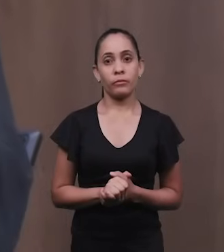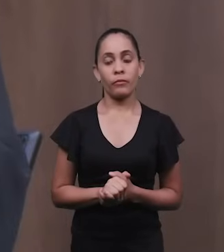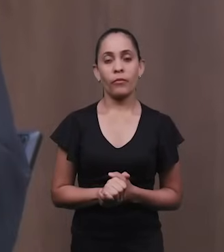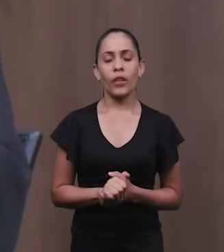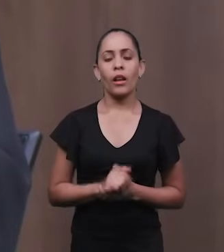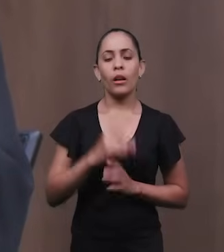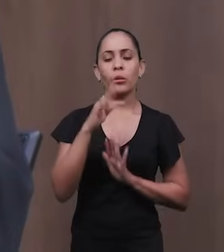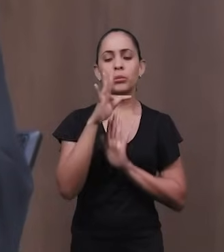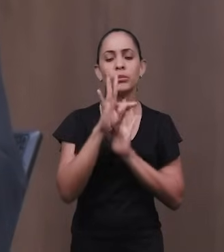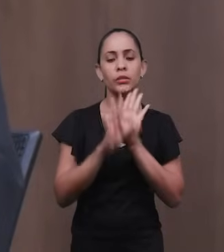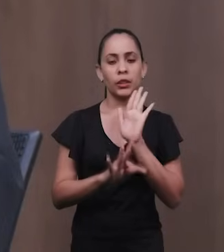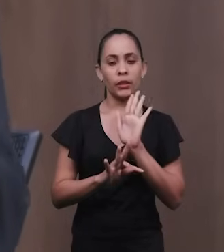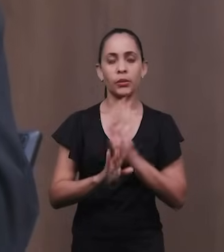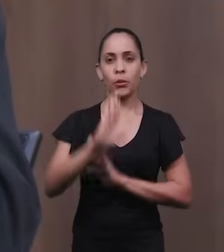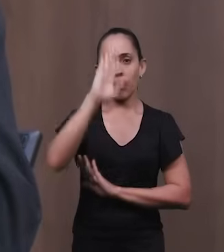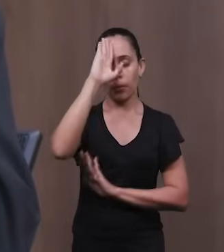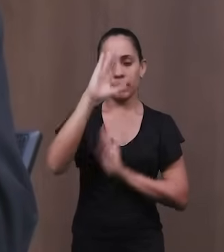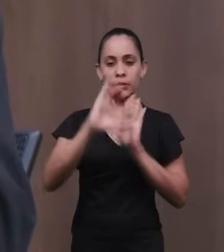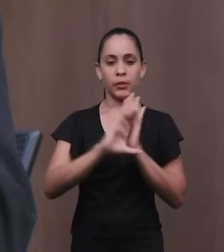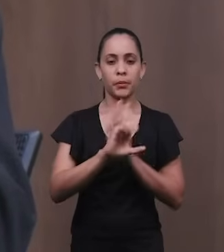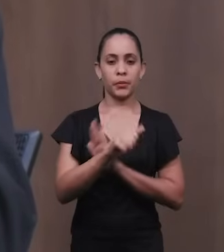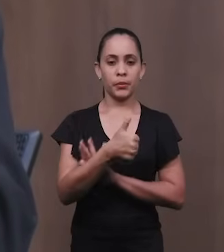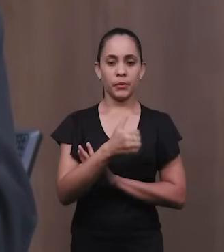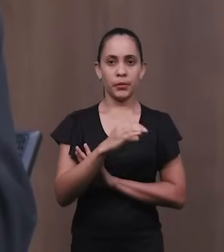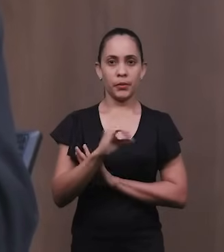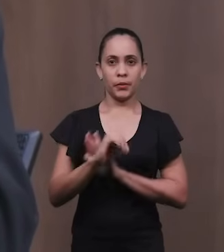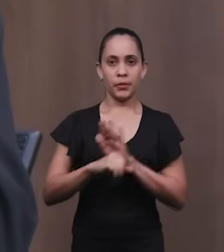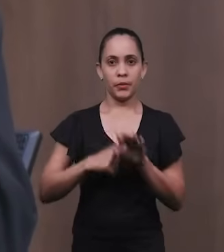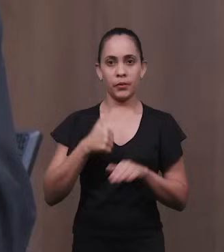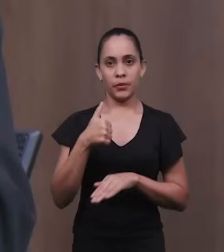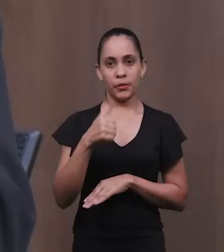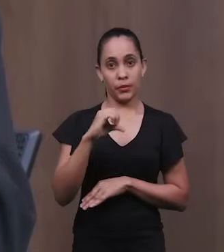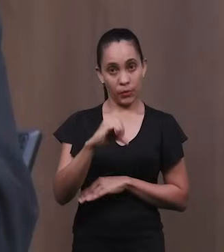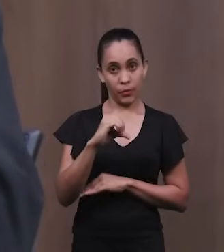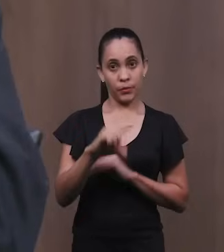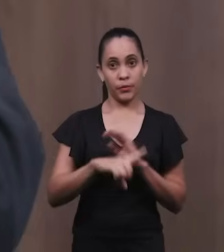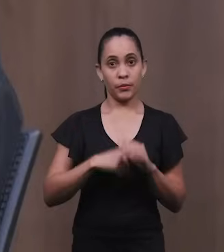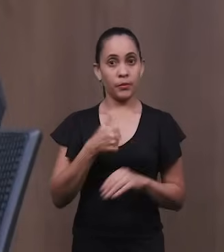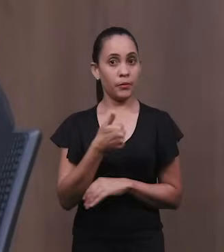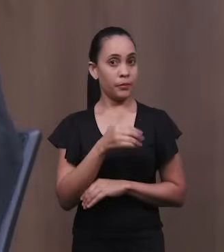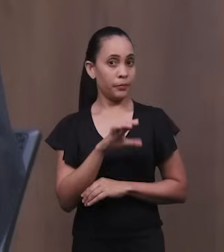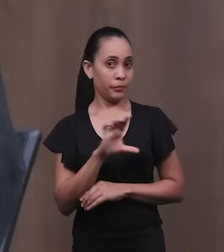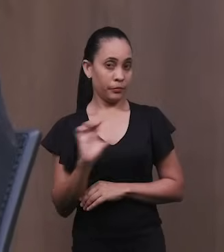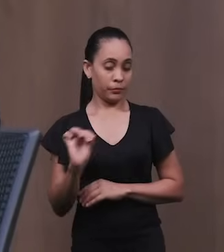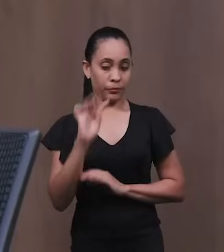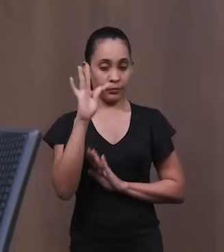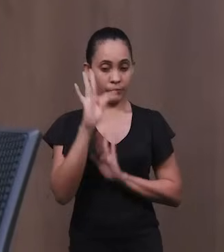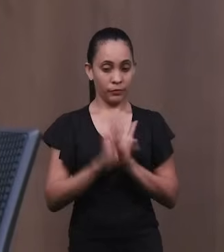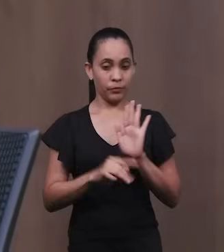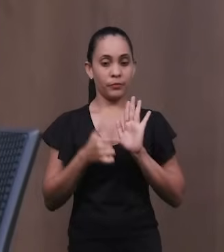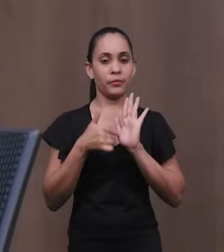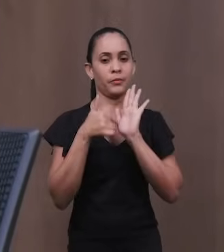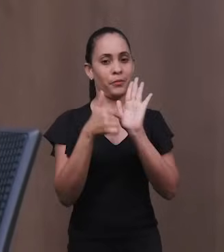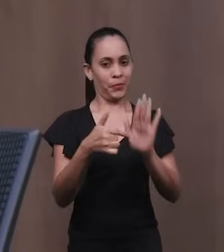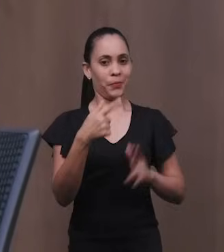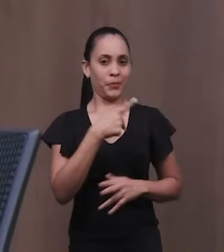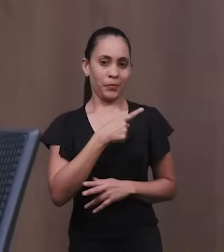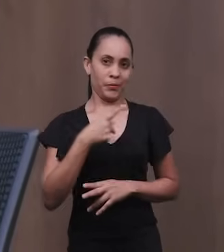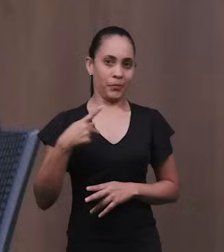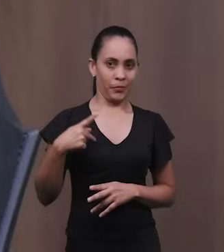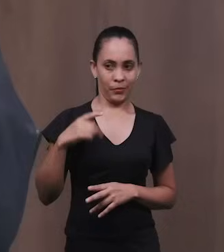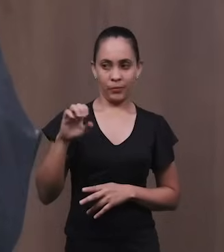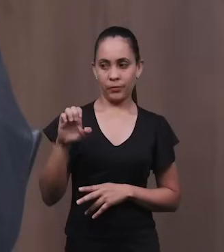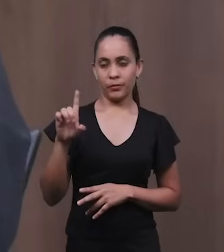com o texto que está em Romanos 10, 9 e 10. O texto citado pelo pastor